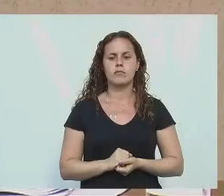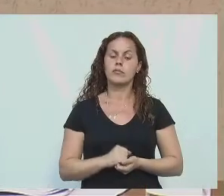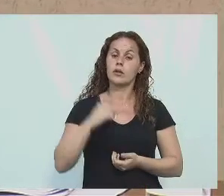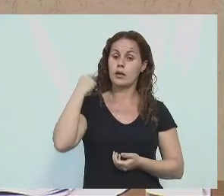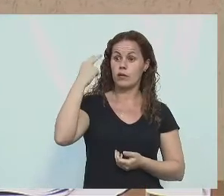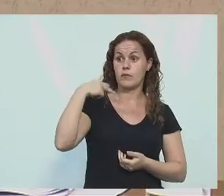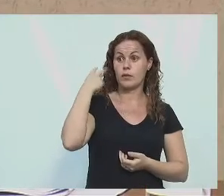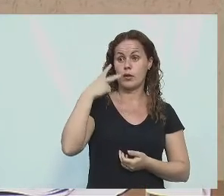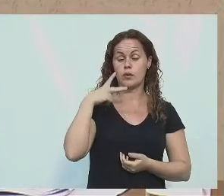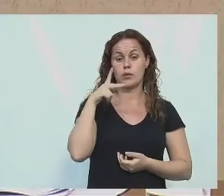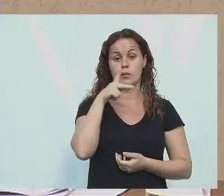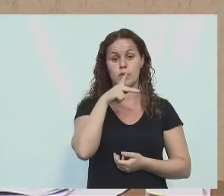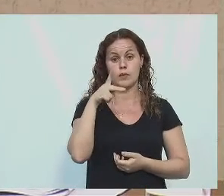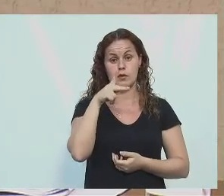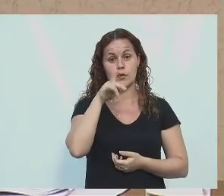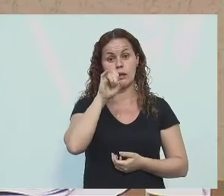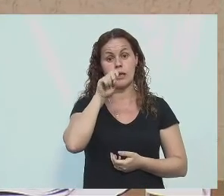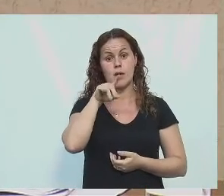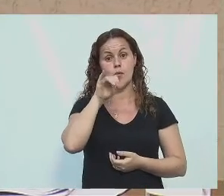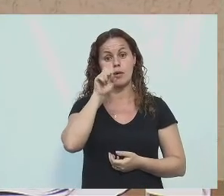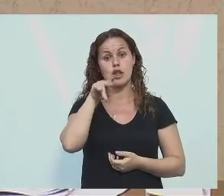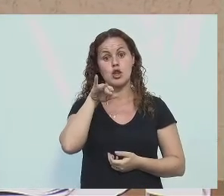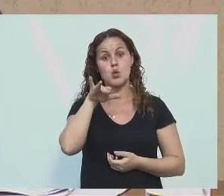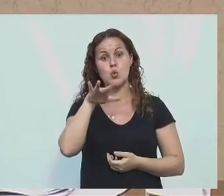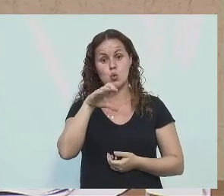Vereador professor Edelmino Ronivon.